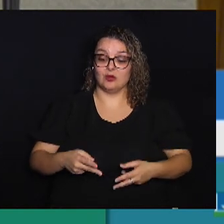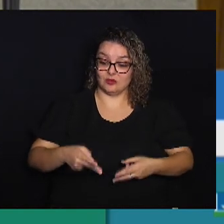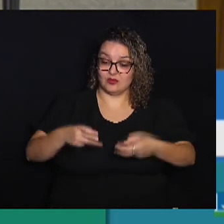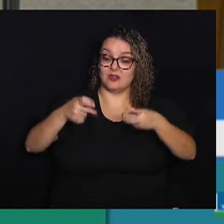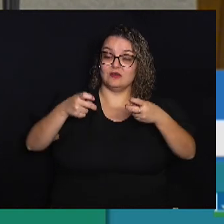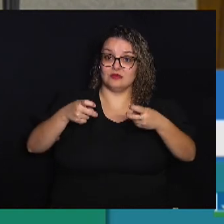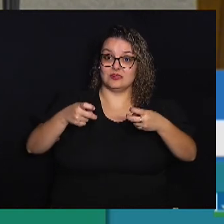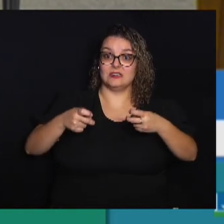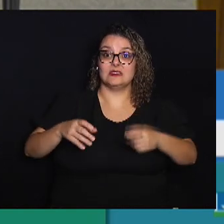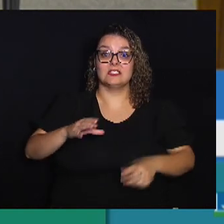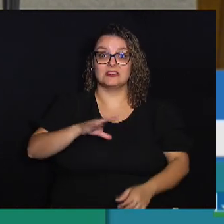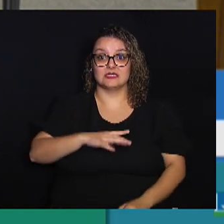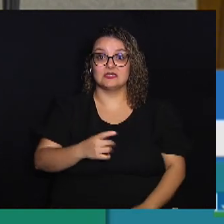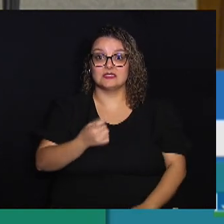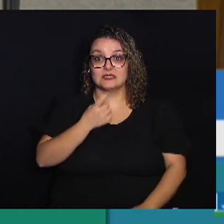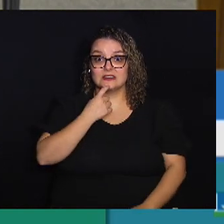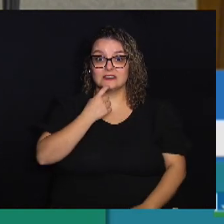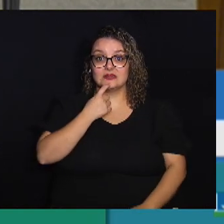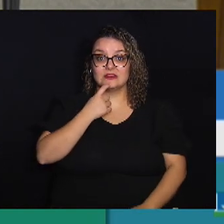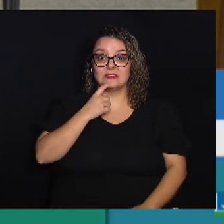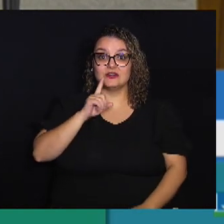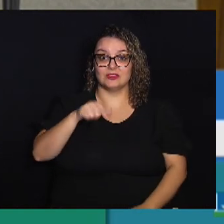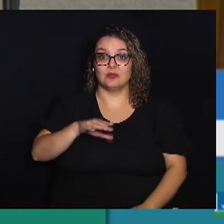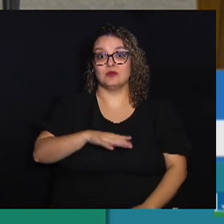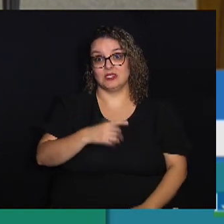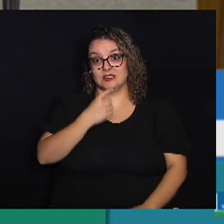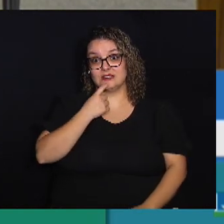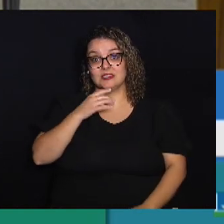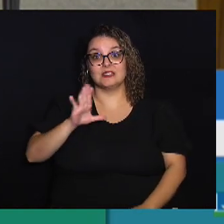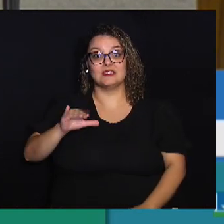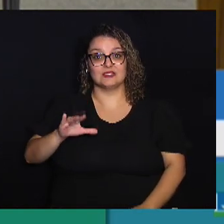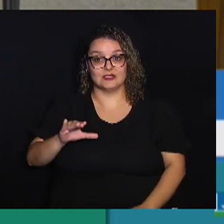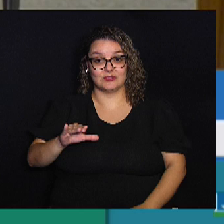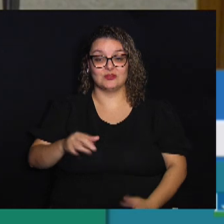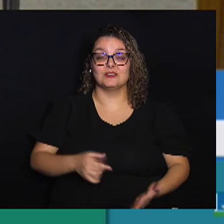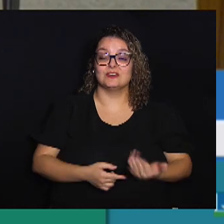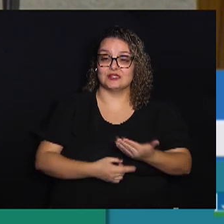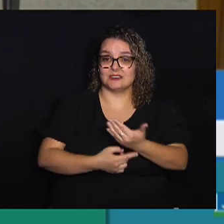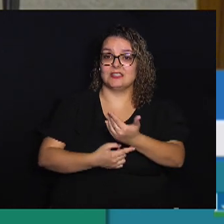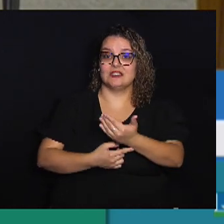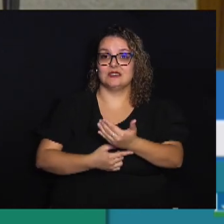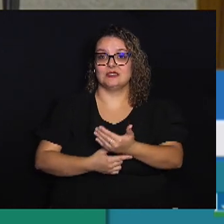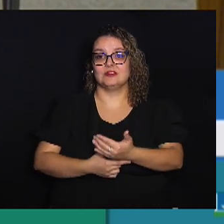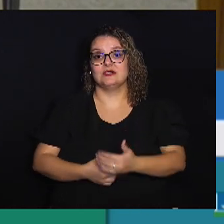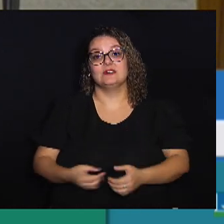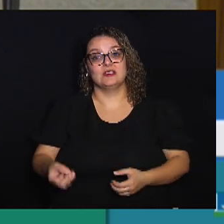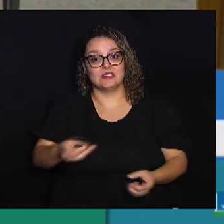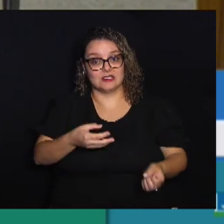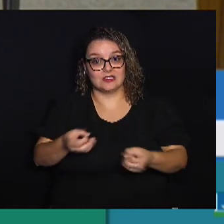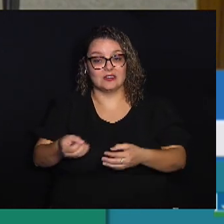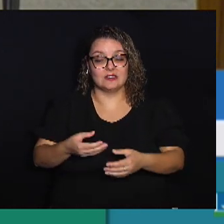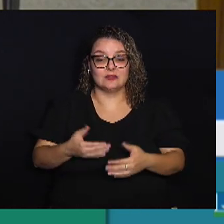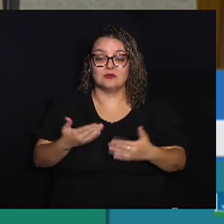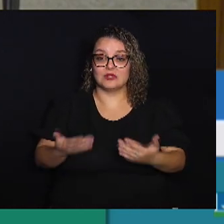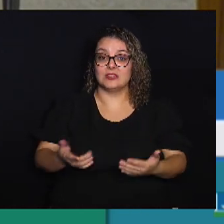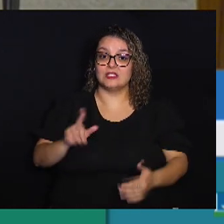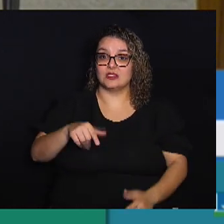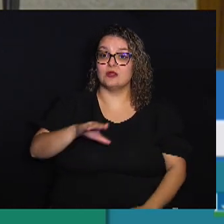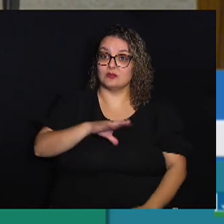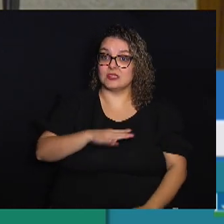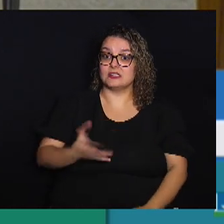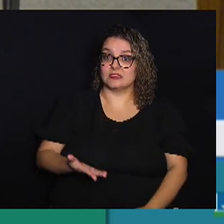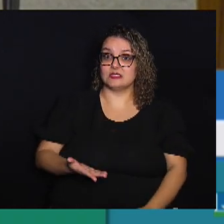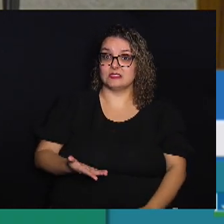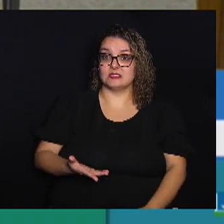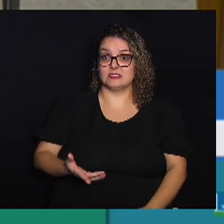que a cidade tem de ser uma cidade da ciência, da tecnologia e da inovação. E é uma cidade